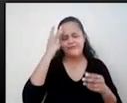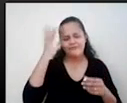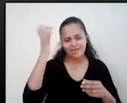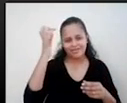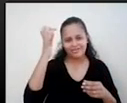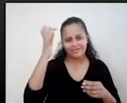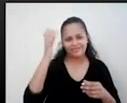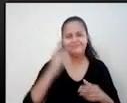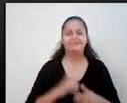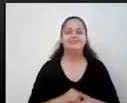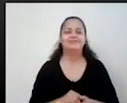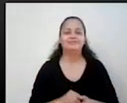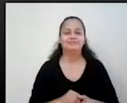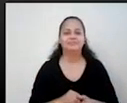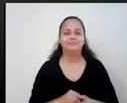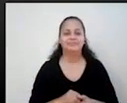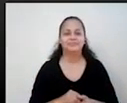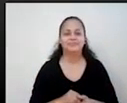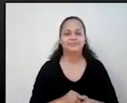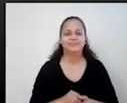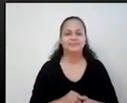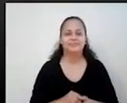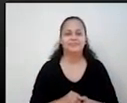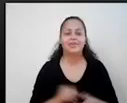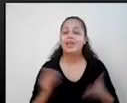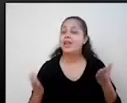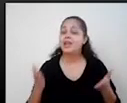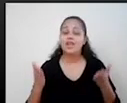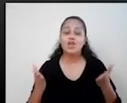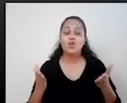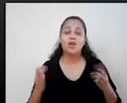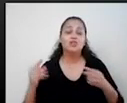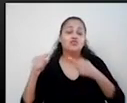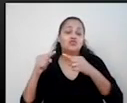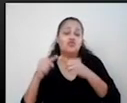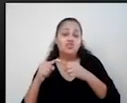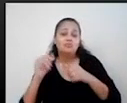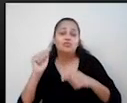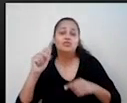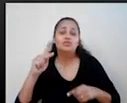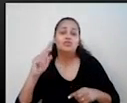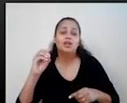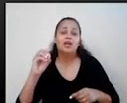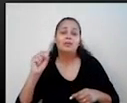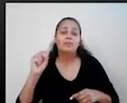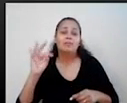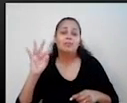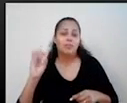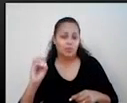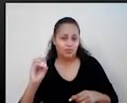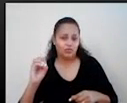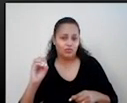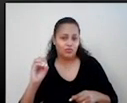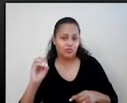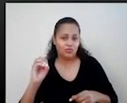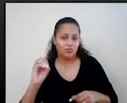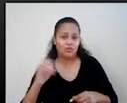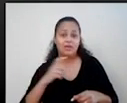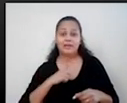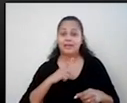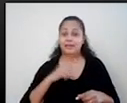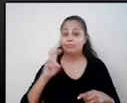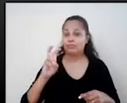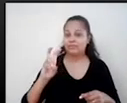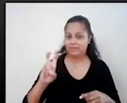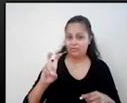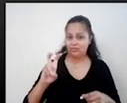é fácil? Tranquilo? E aí, quais são os tipos de aposto? Vamos ver? Nós temos alguns tipos de aposto aí. Nós